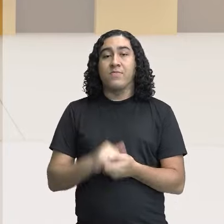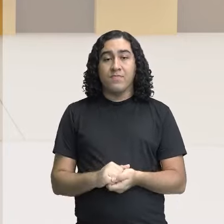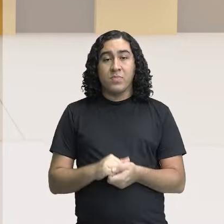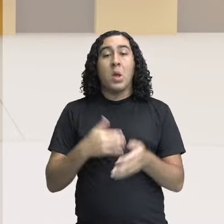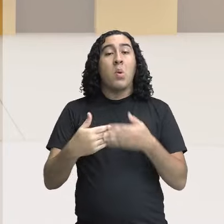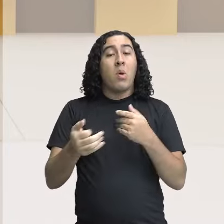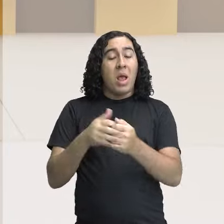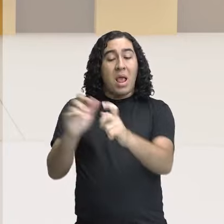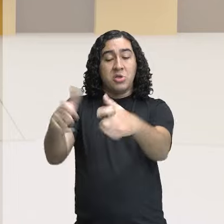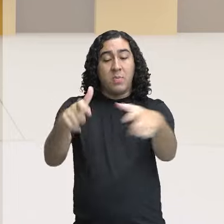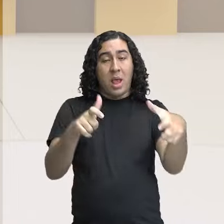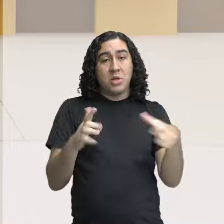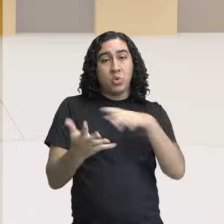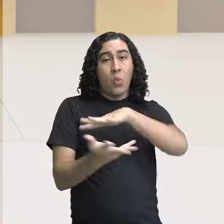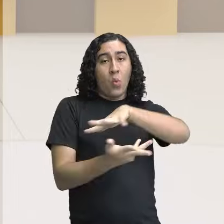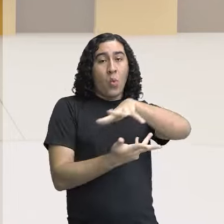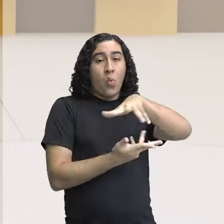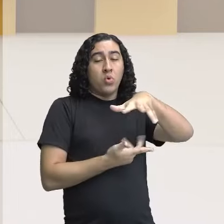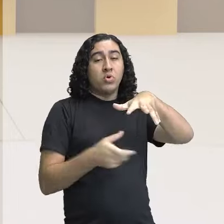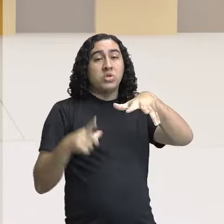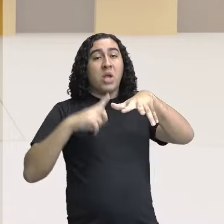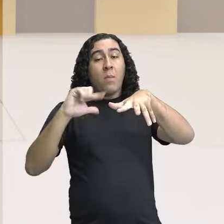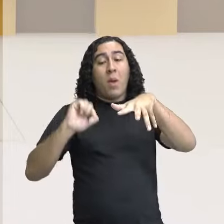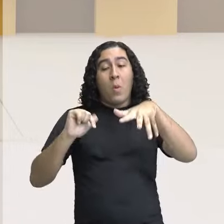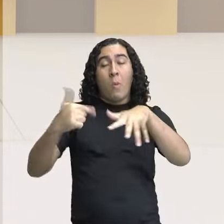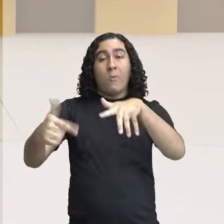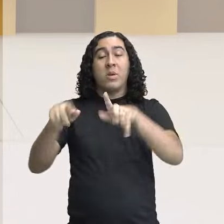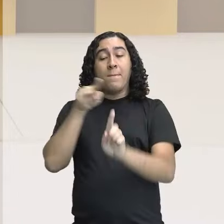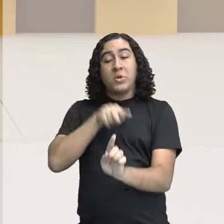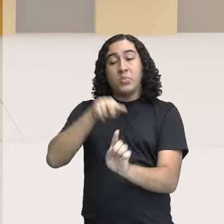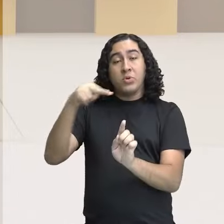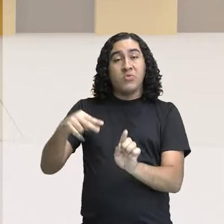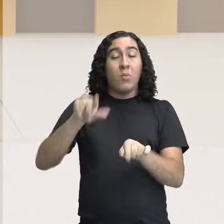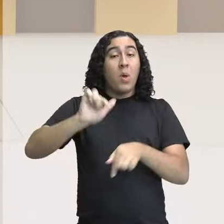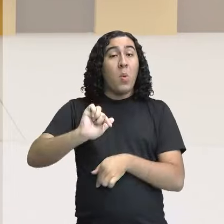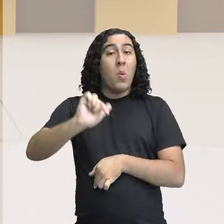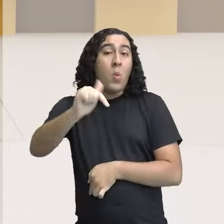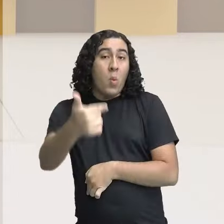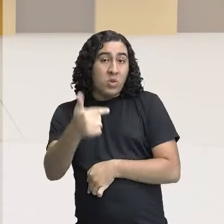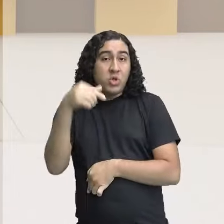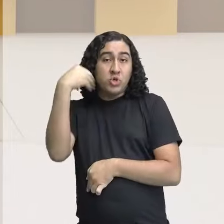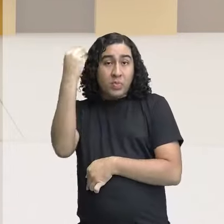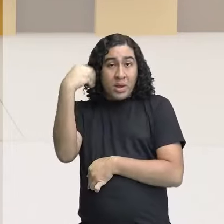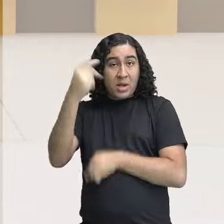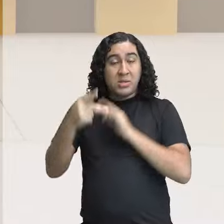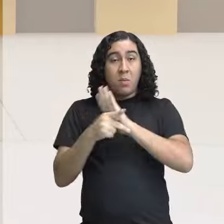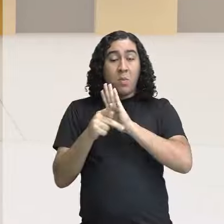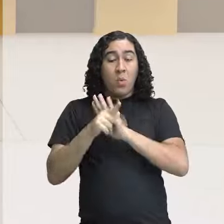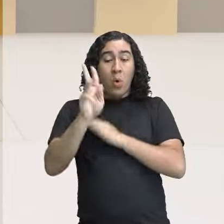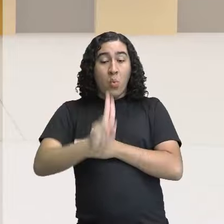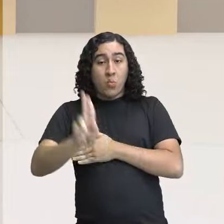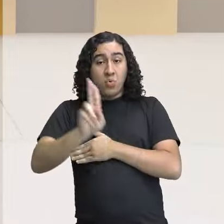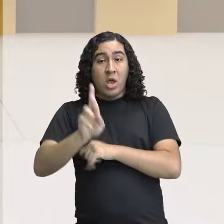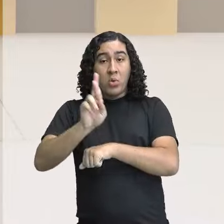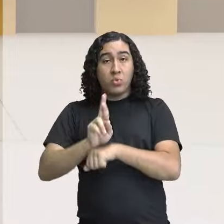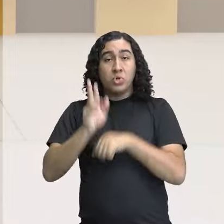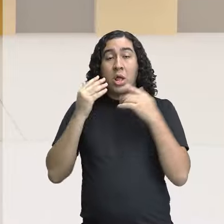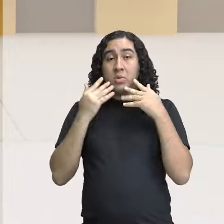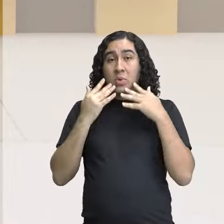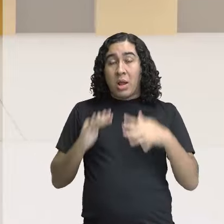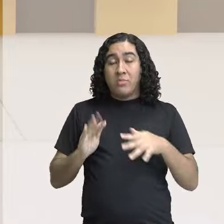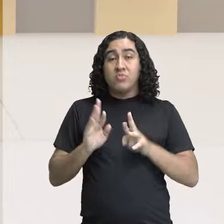possuem uma outra leitura, uma outra vivência e convivência com os recursos naturais,